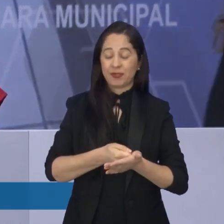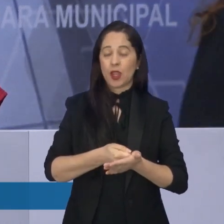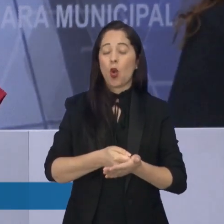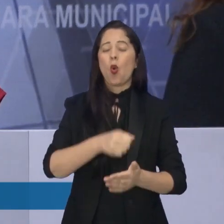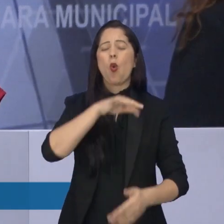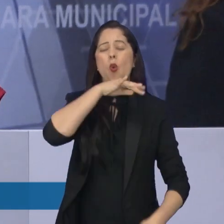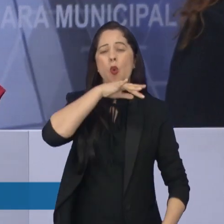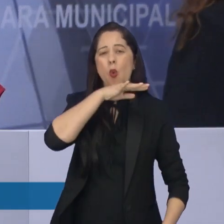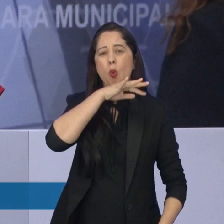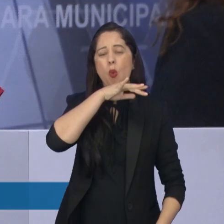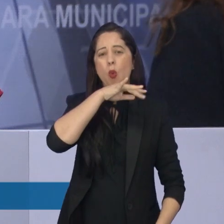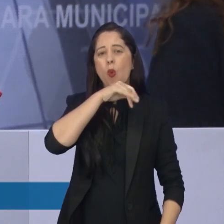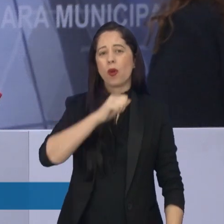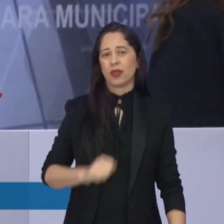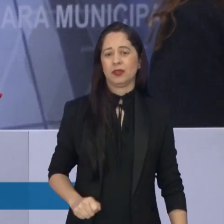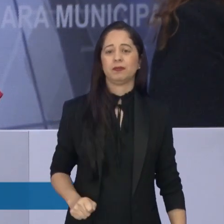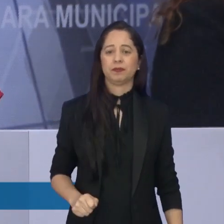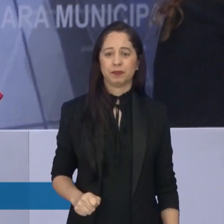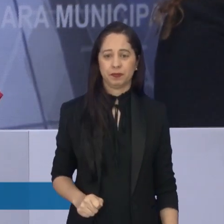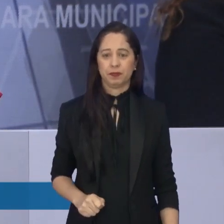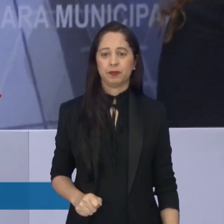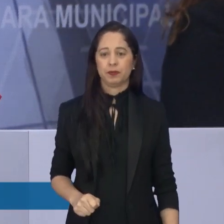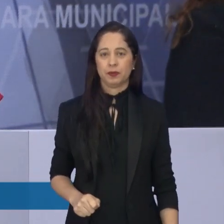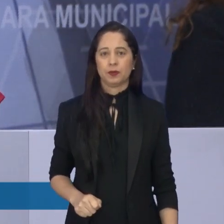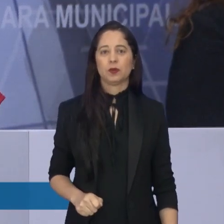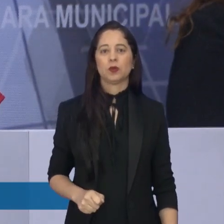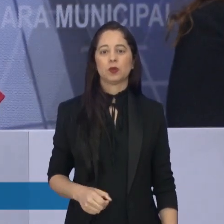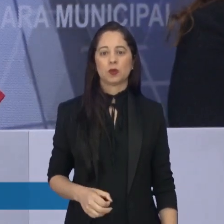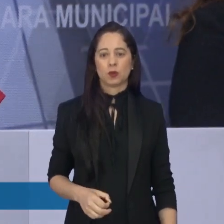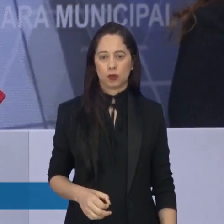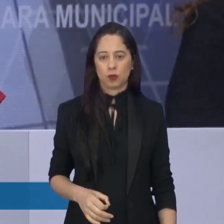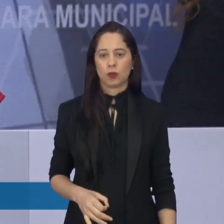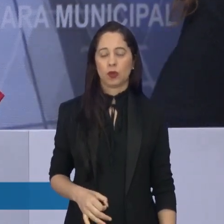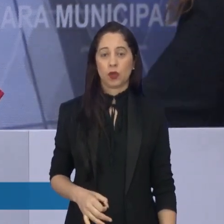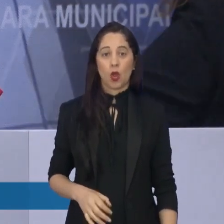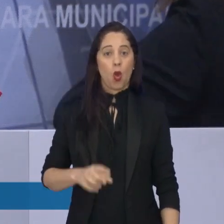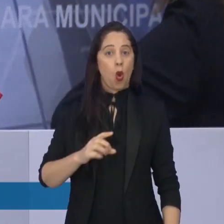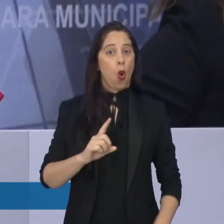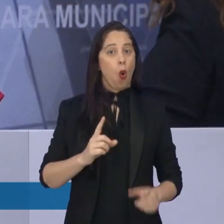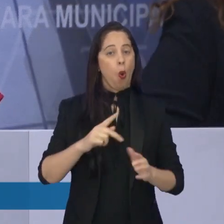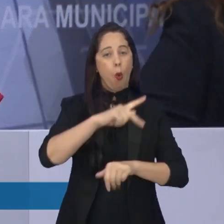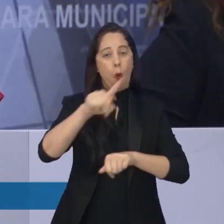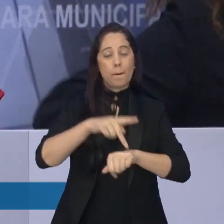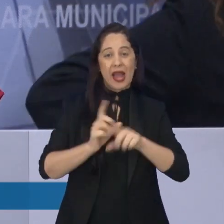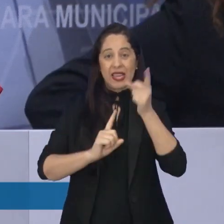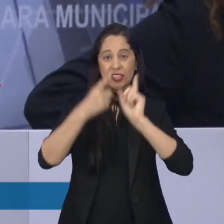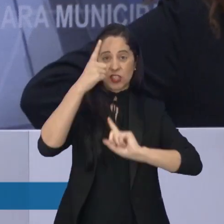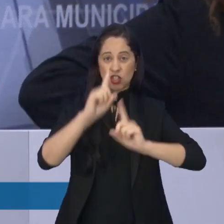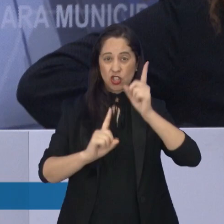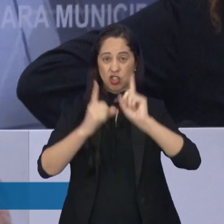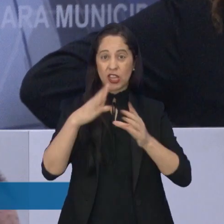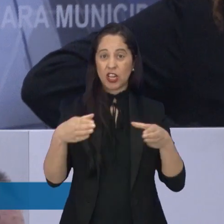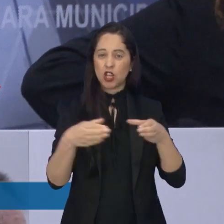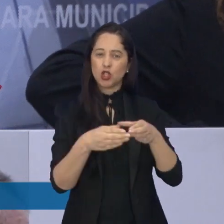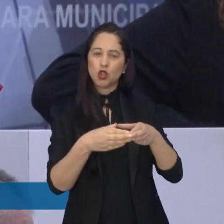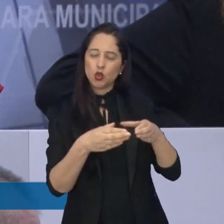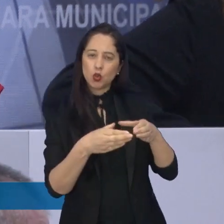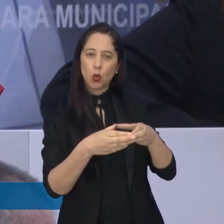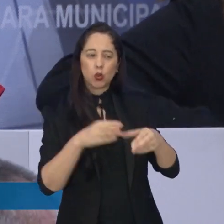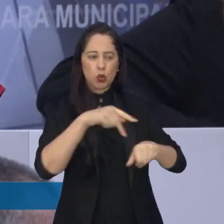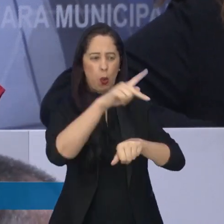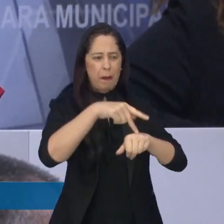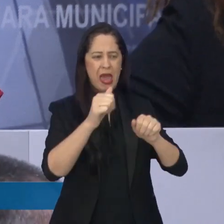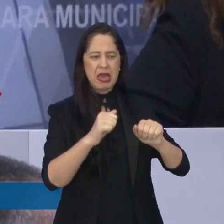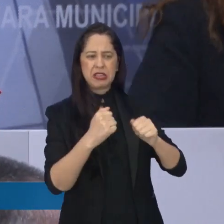viveu. O Chile se unia a um vergonhoso clube de ditaduras